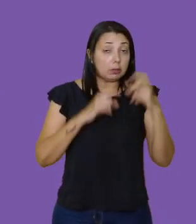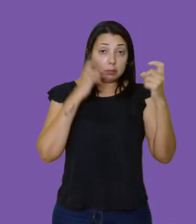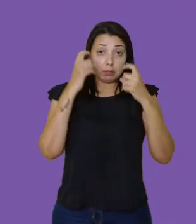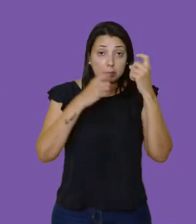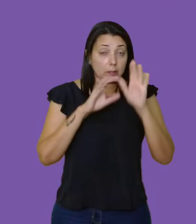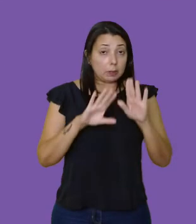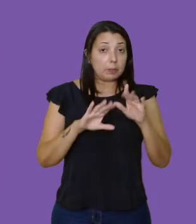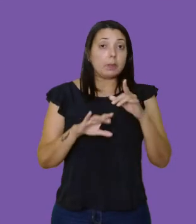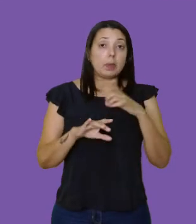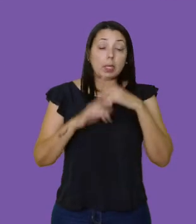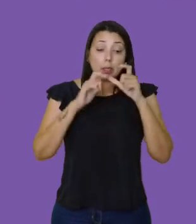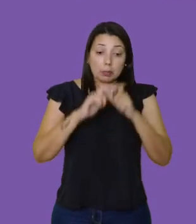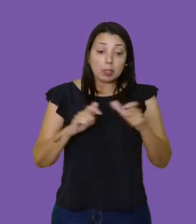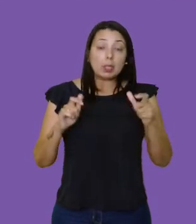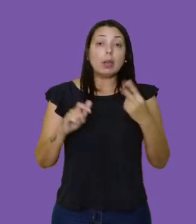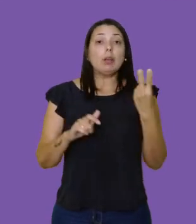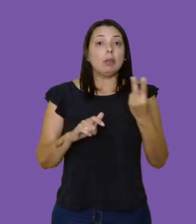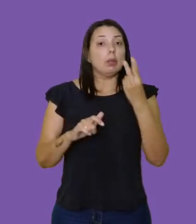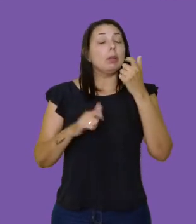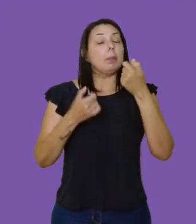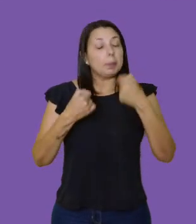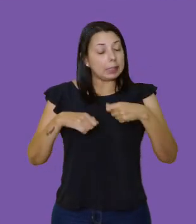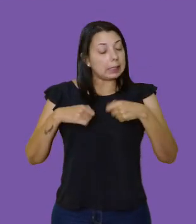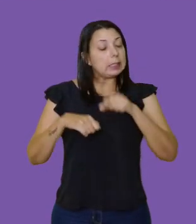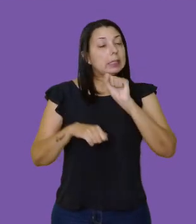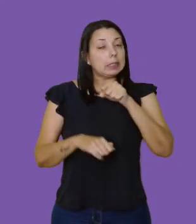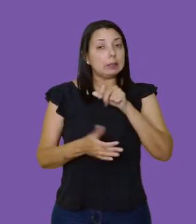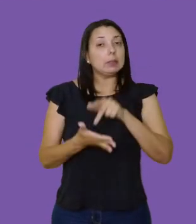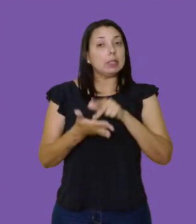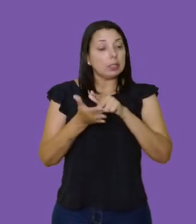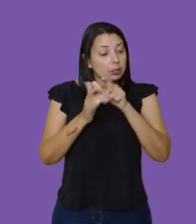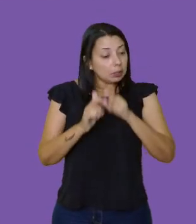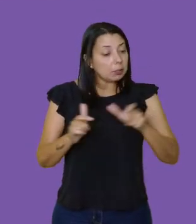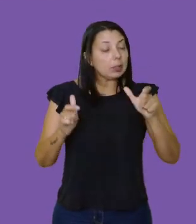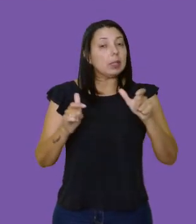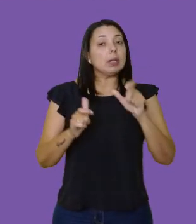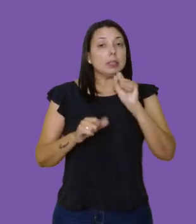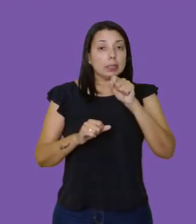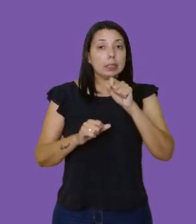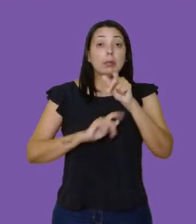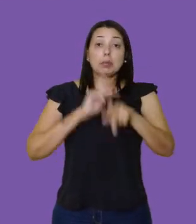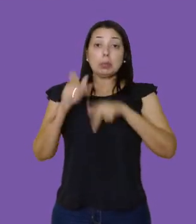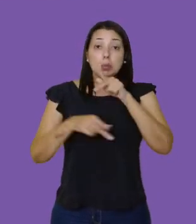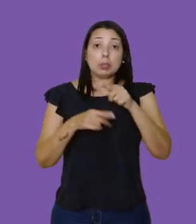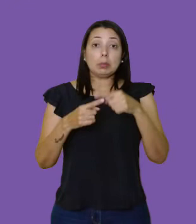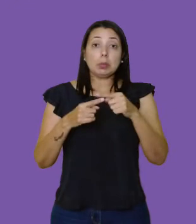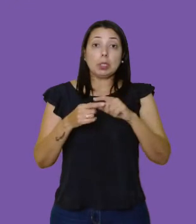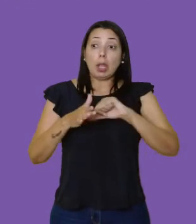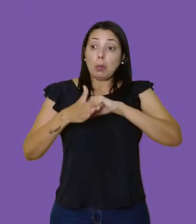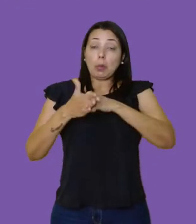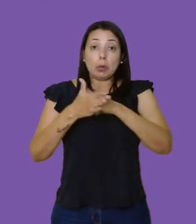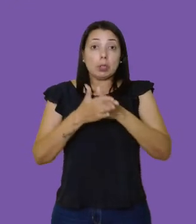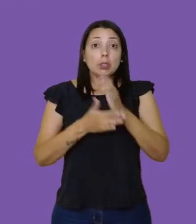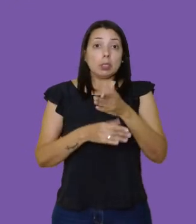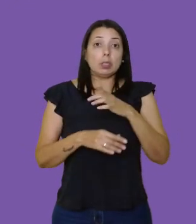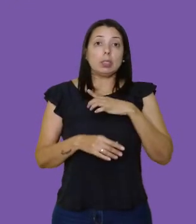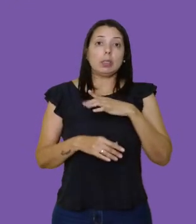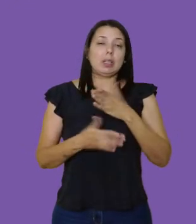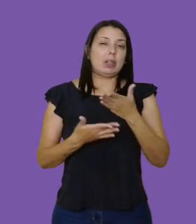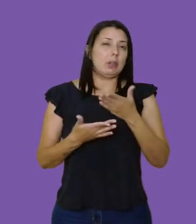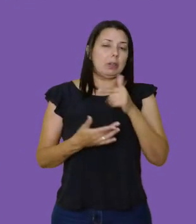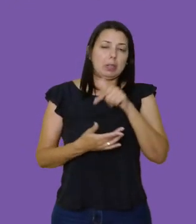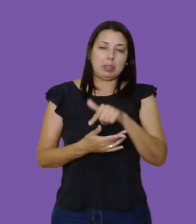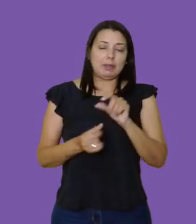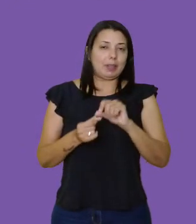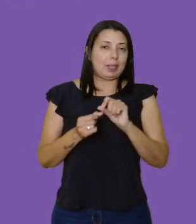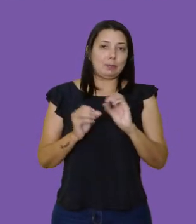preocupados. Tem que aumentar o valor, tem que aumentar muito, tem que ampliar o público, tem que ampliar muito, até porque está congelado faz um tempo. Agora, não é isso que